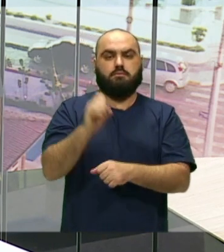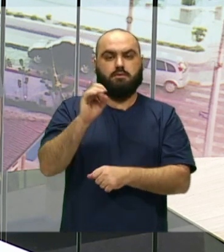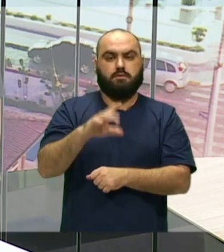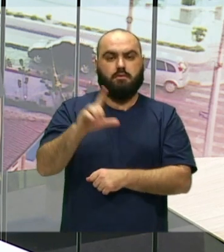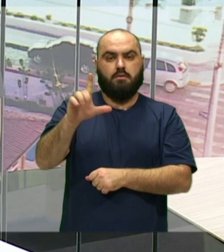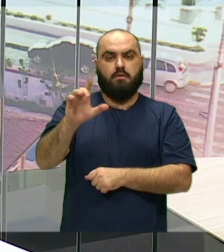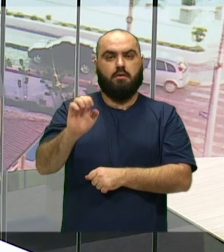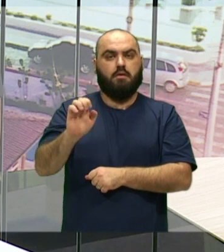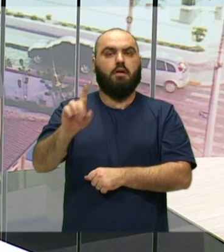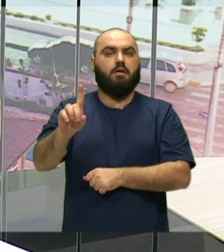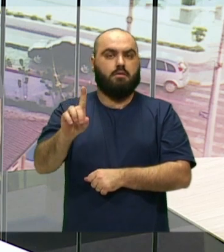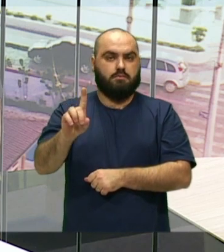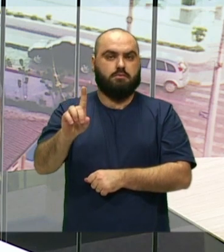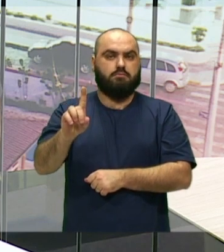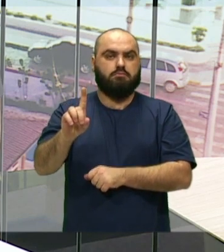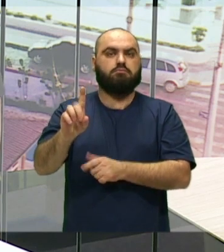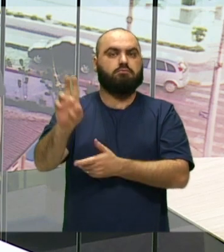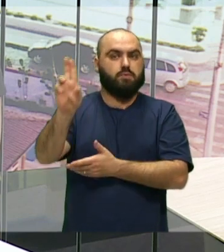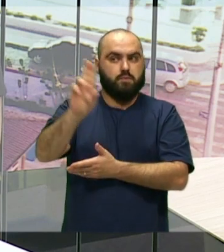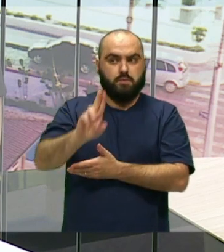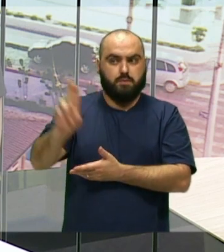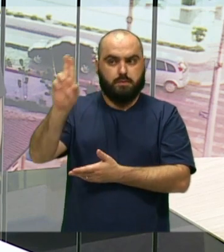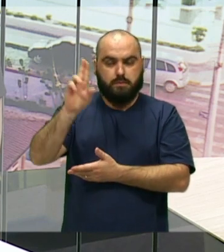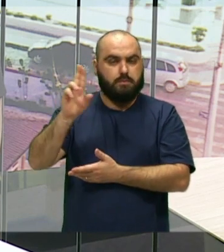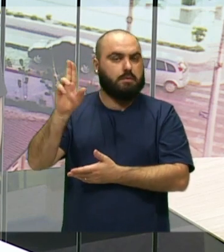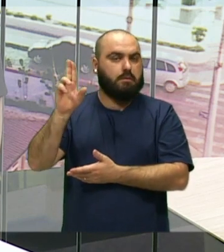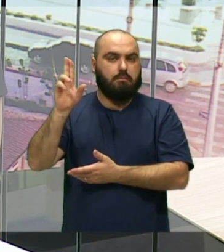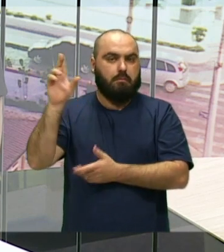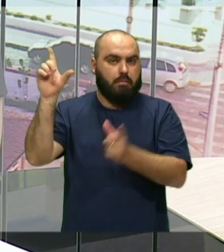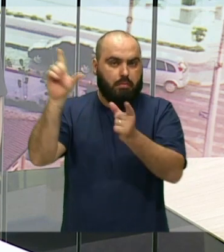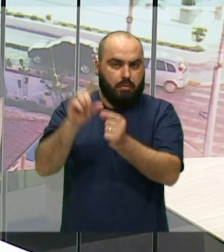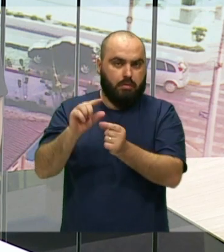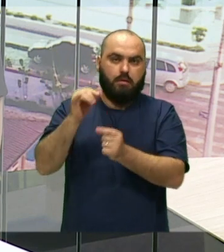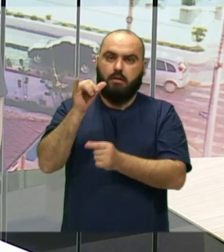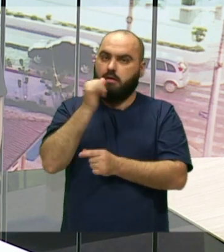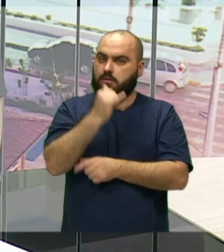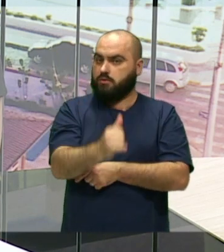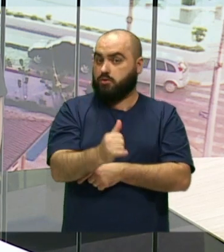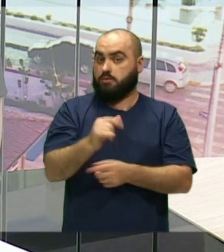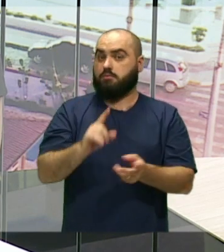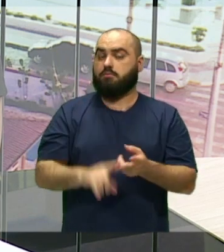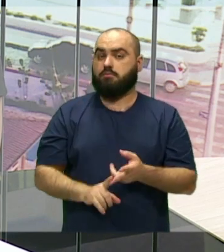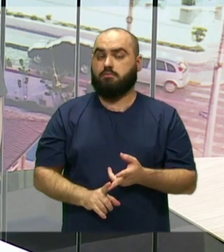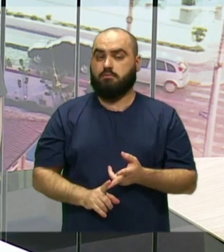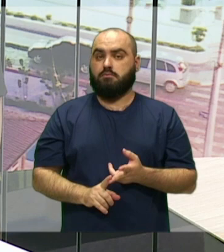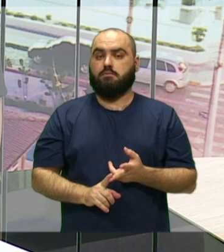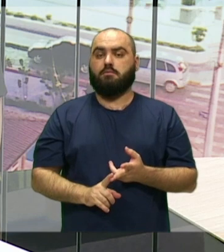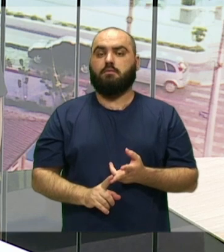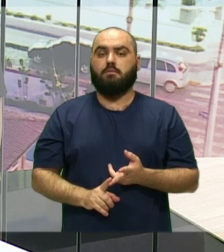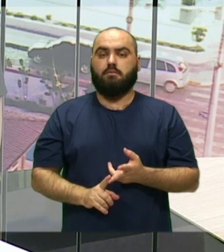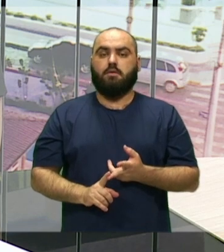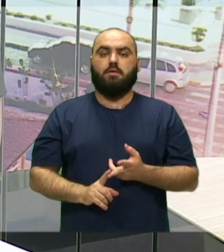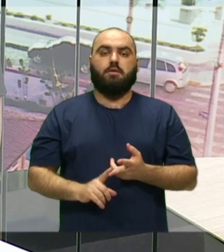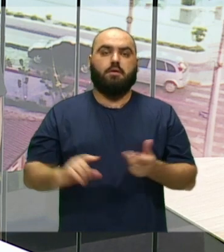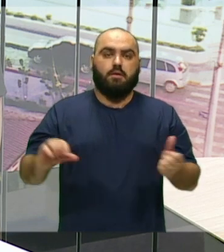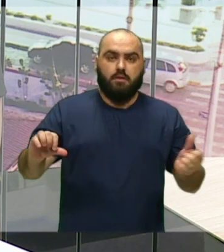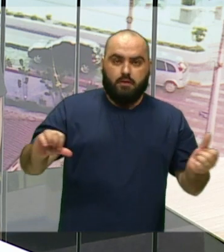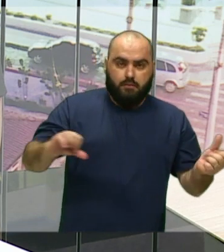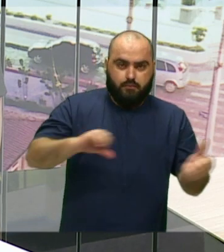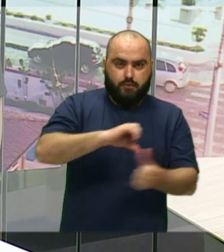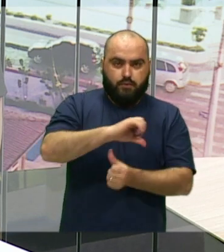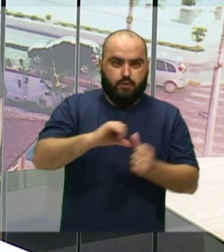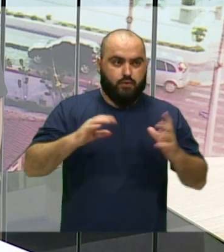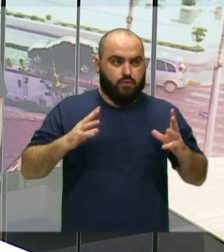led que economiza muito mais energia do que a luz convencional eh a gente fez uma substituição em